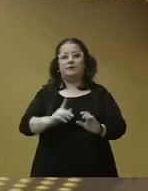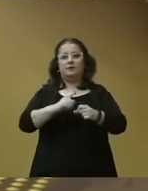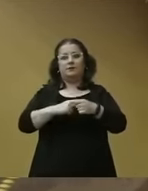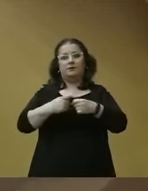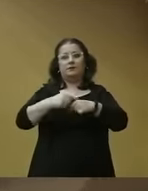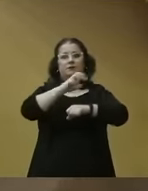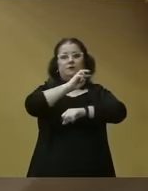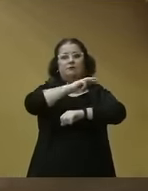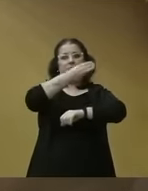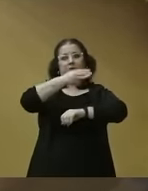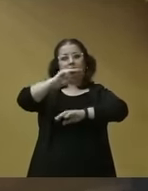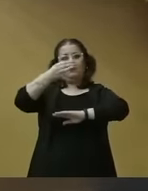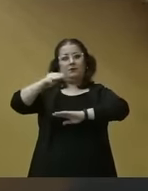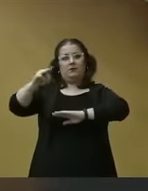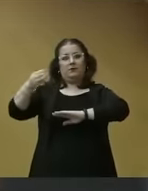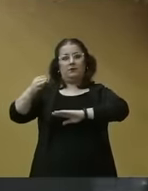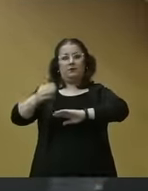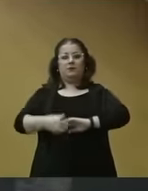Morro Redondo.